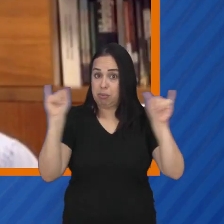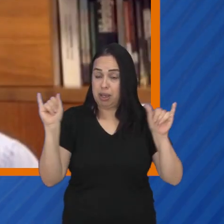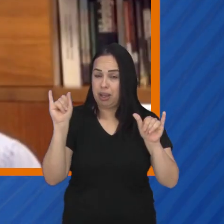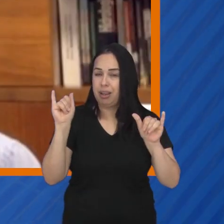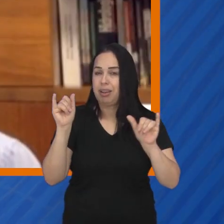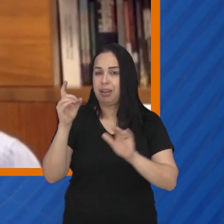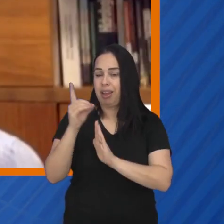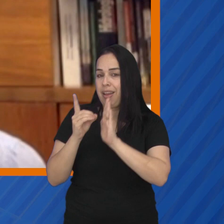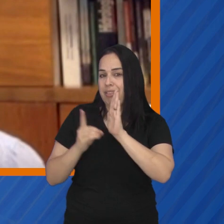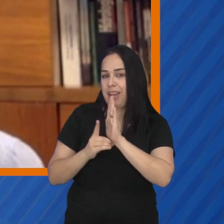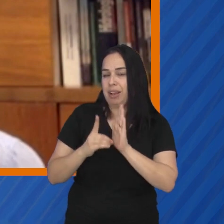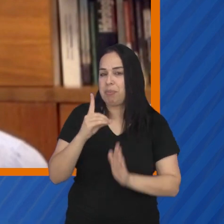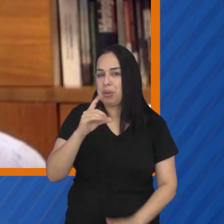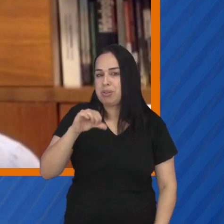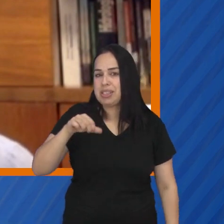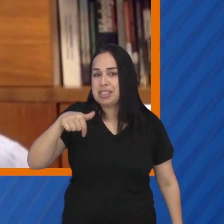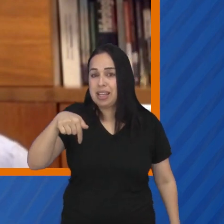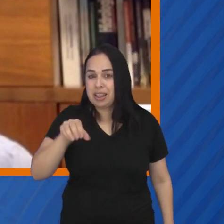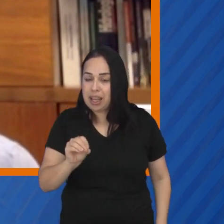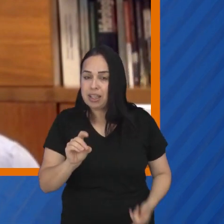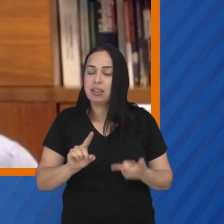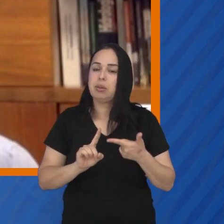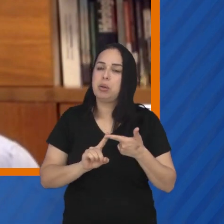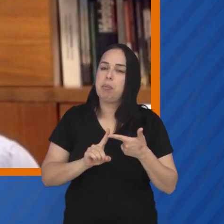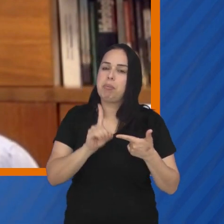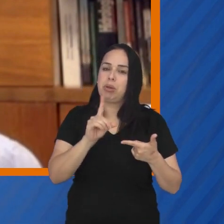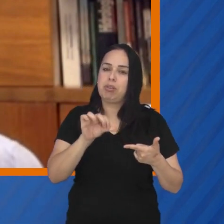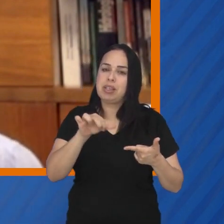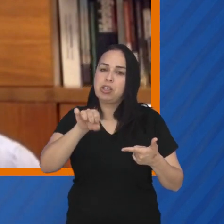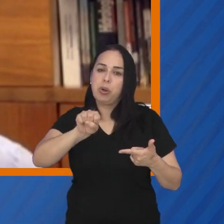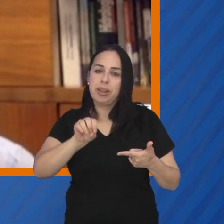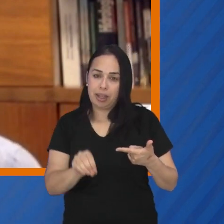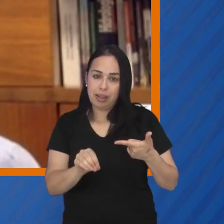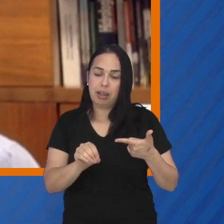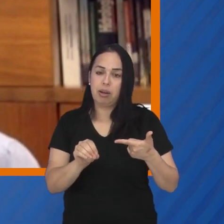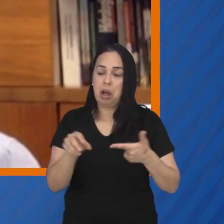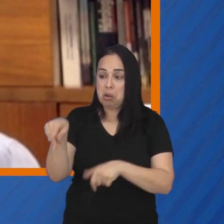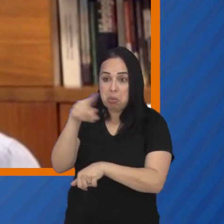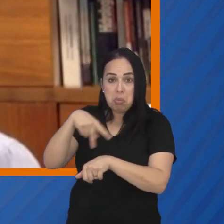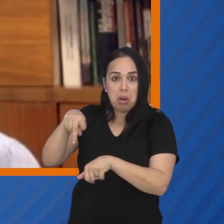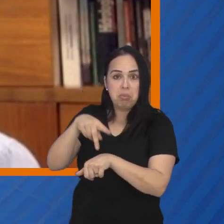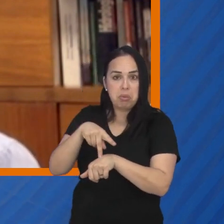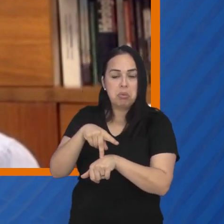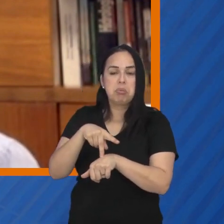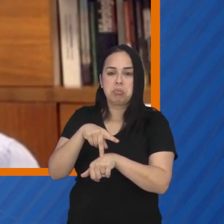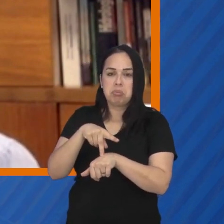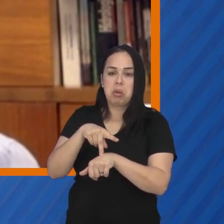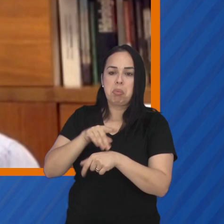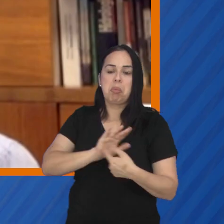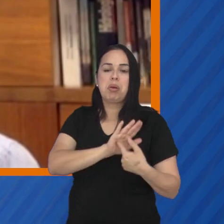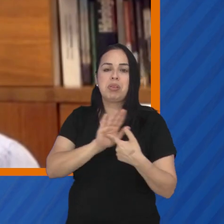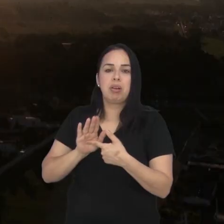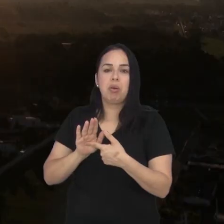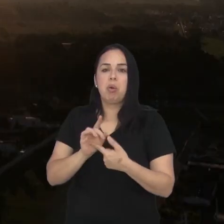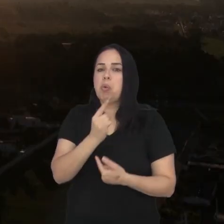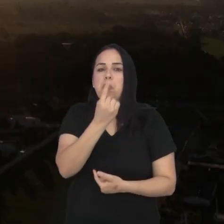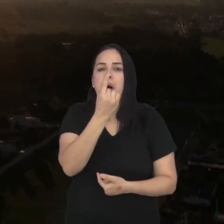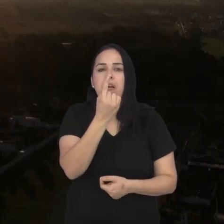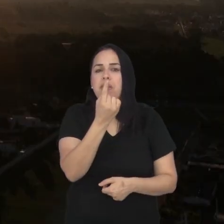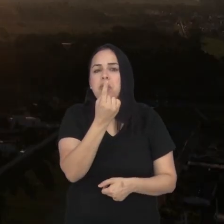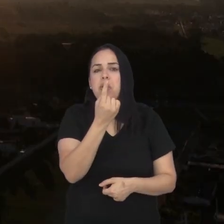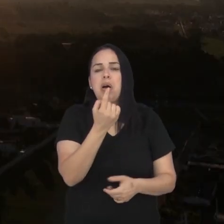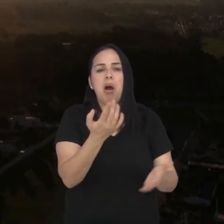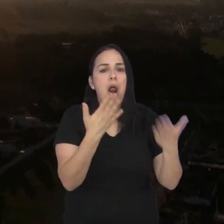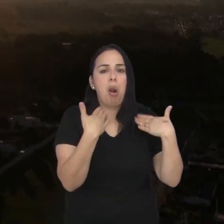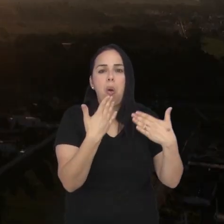que durante as décadas de 1970 e 1980, o país registrou, em média, uma onda